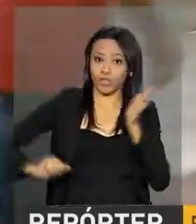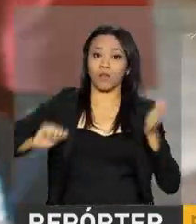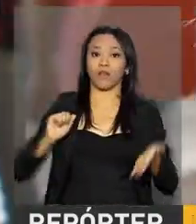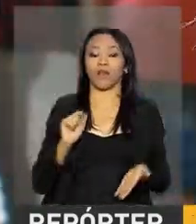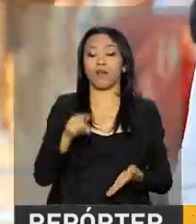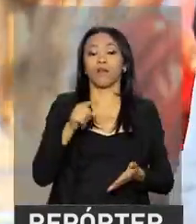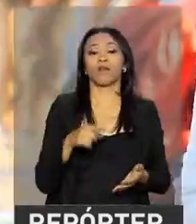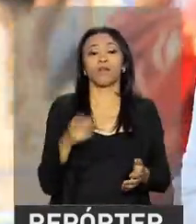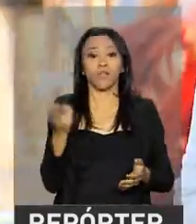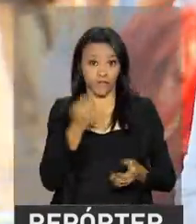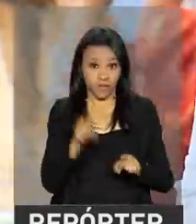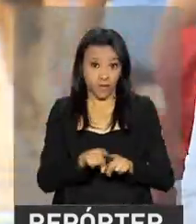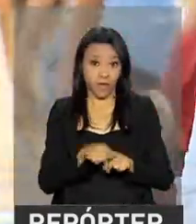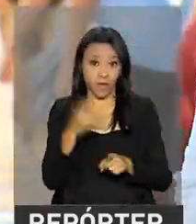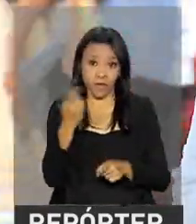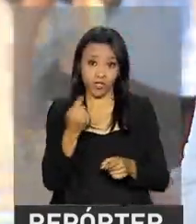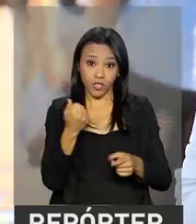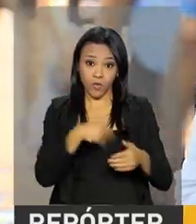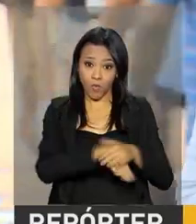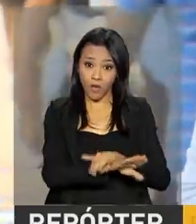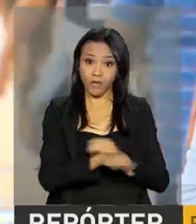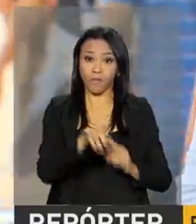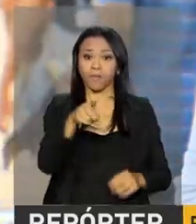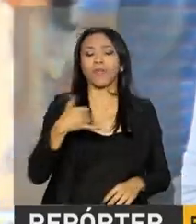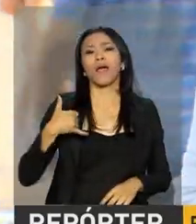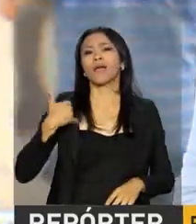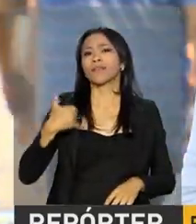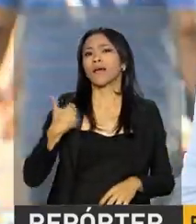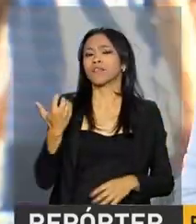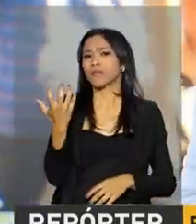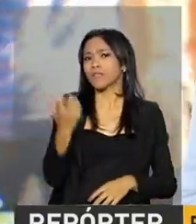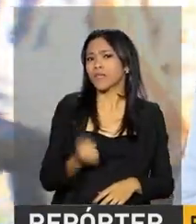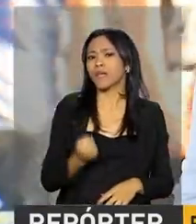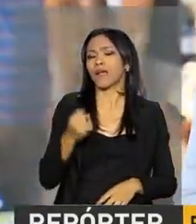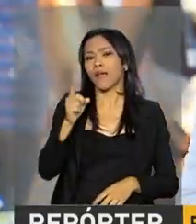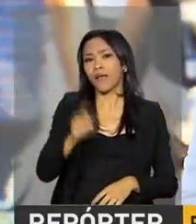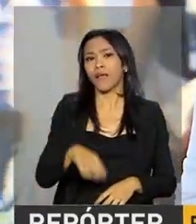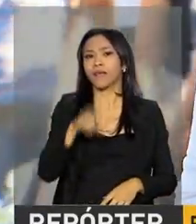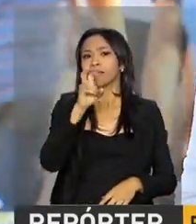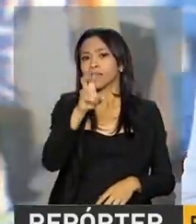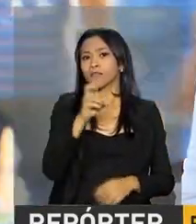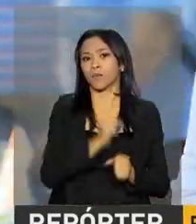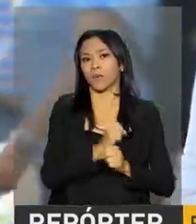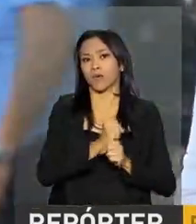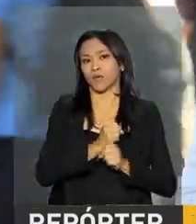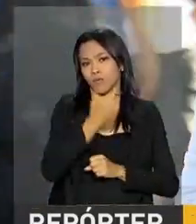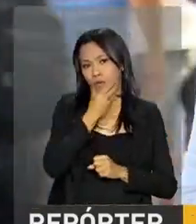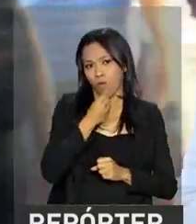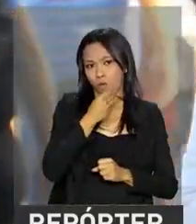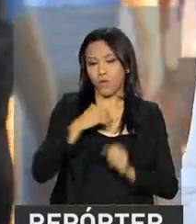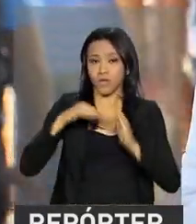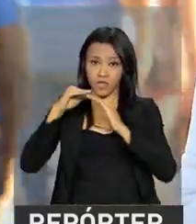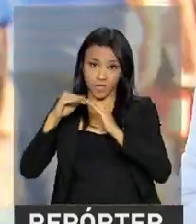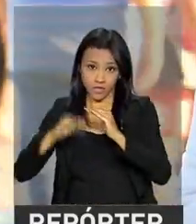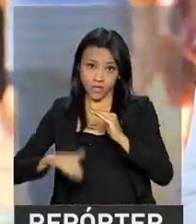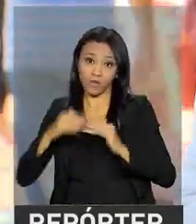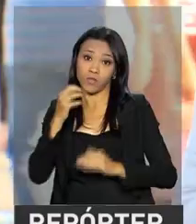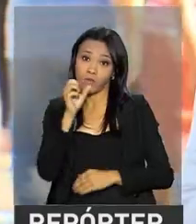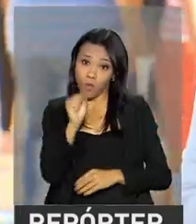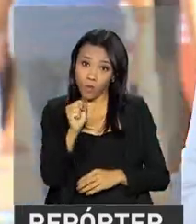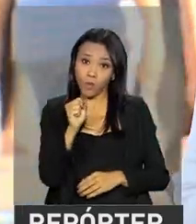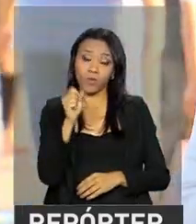emergência agora a idade mínima para sacar o pis pasep foi reduzida em cinco anos para homens em oito anos para